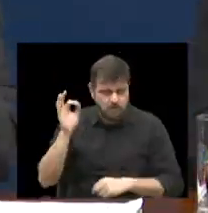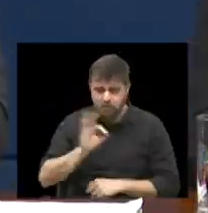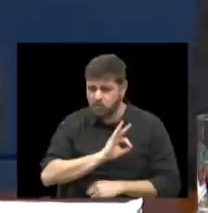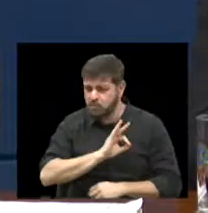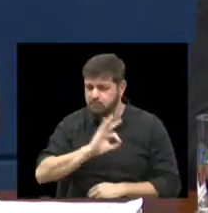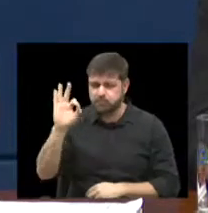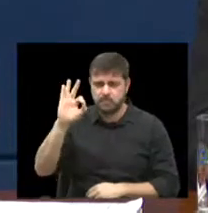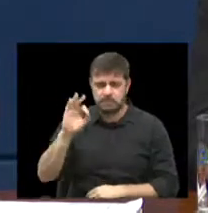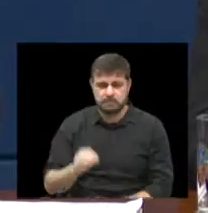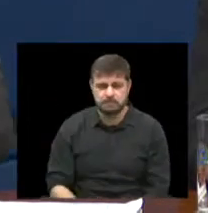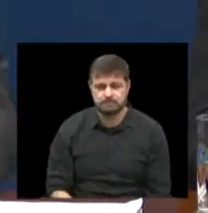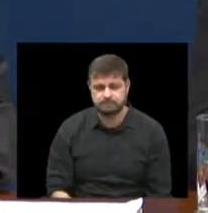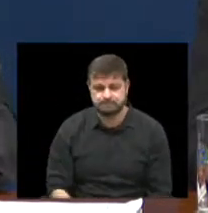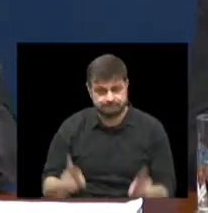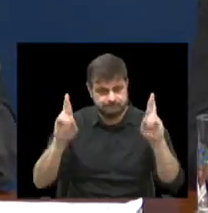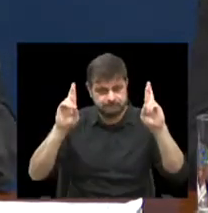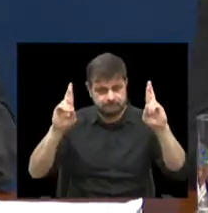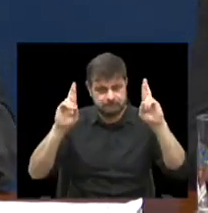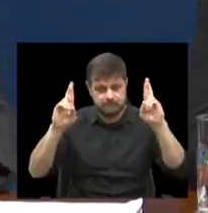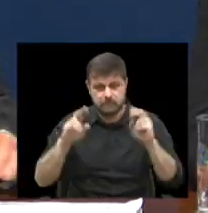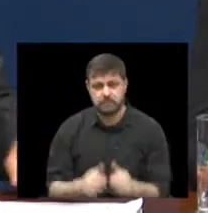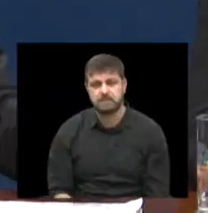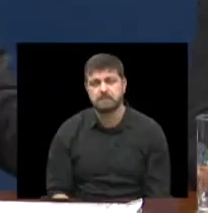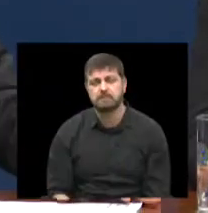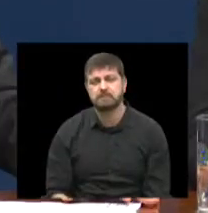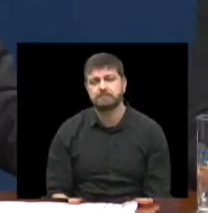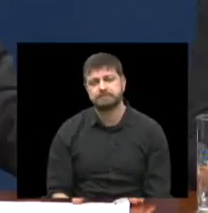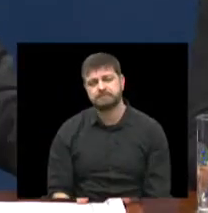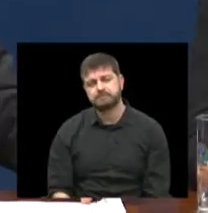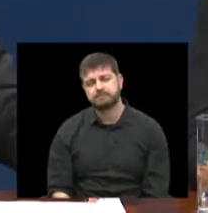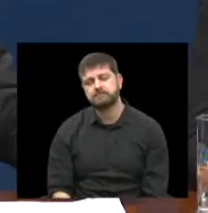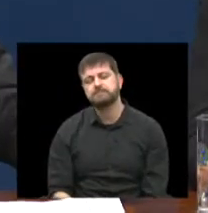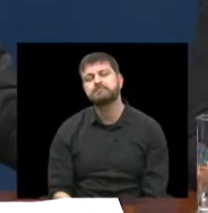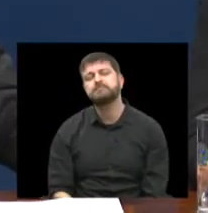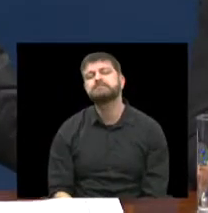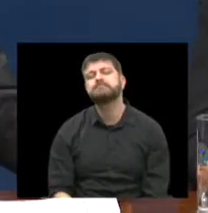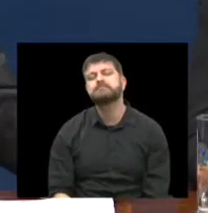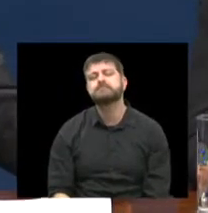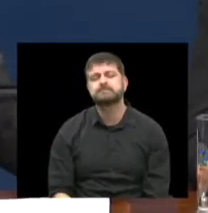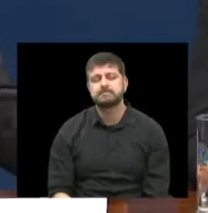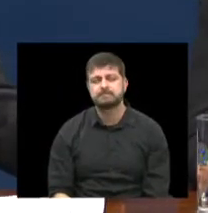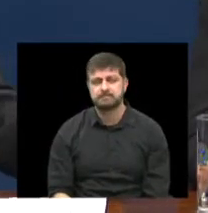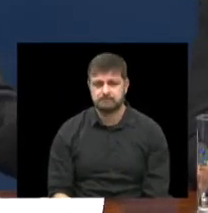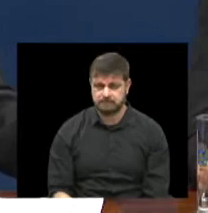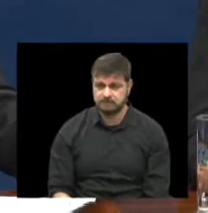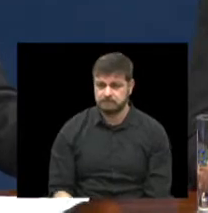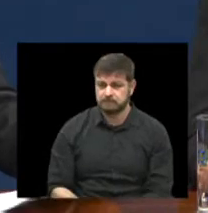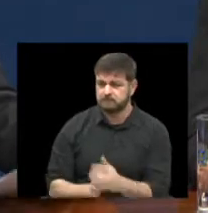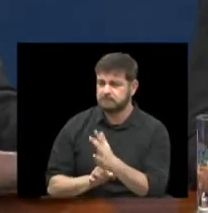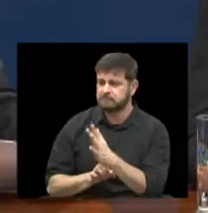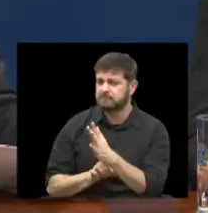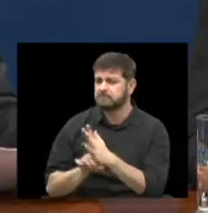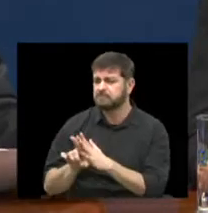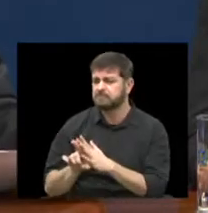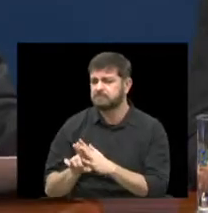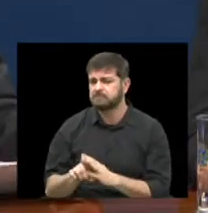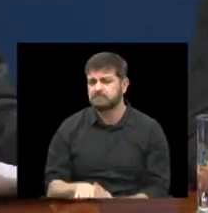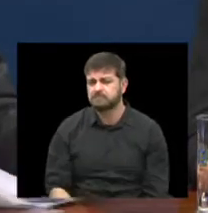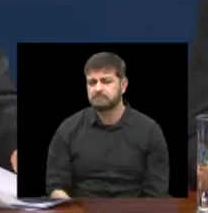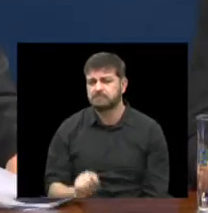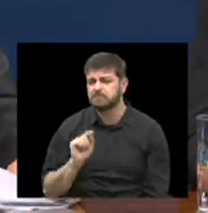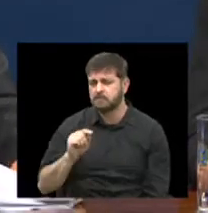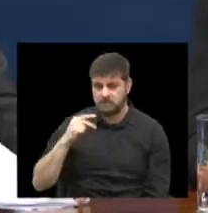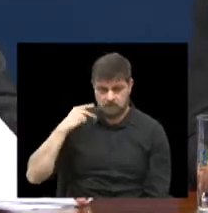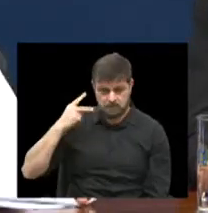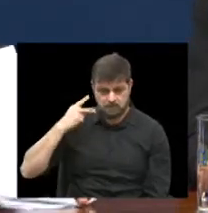Obrigado, vereador Ailton da Farmácia. O próximo secretário, o próximo